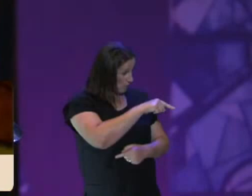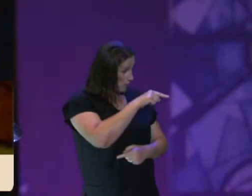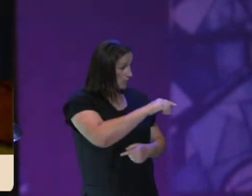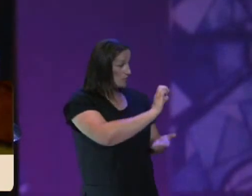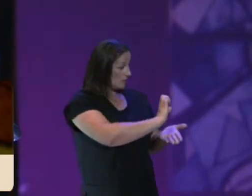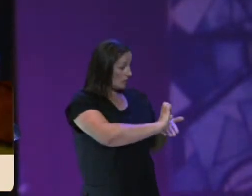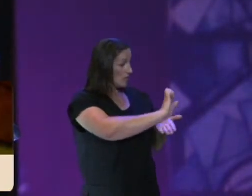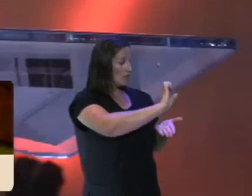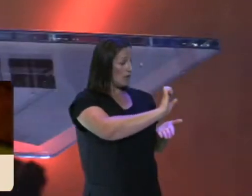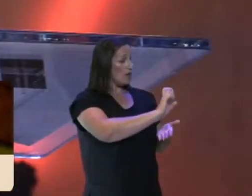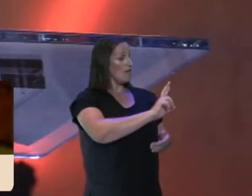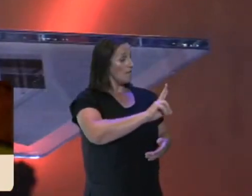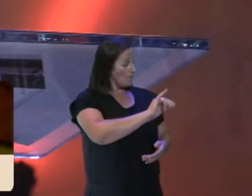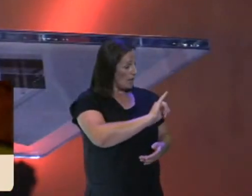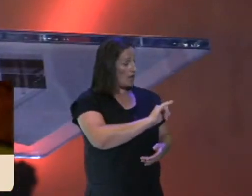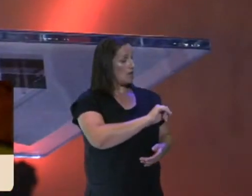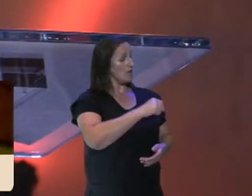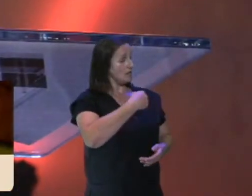instrumento.